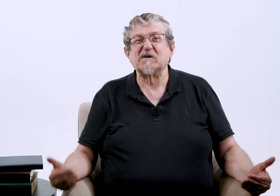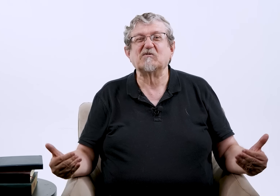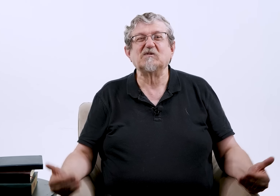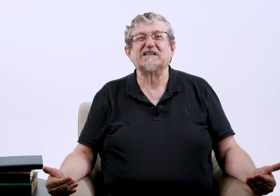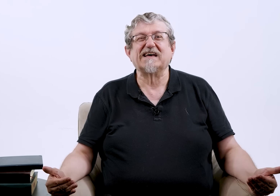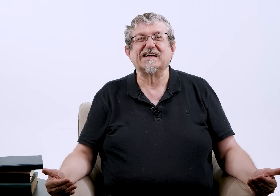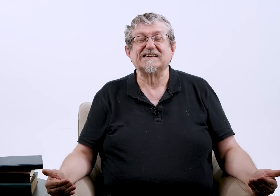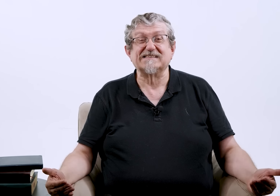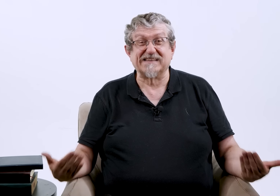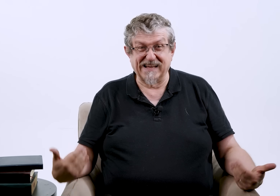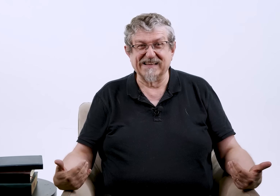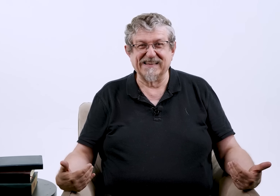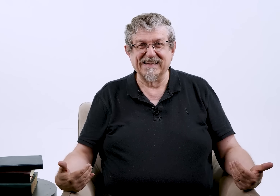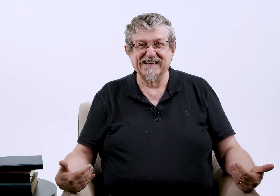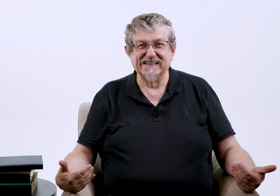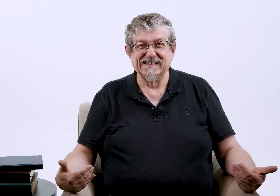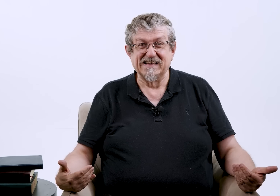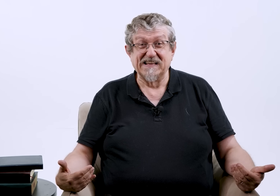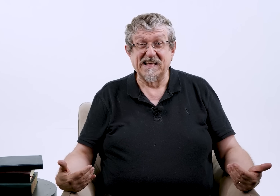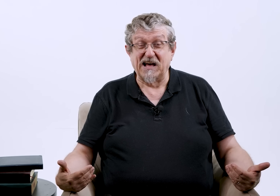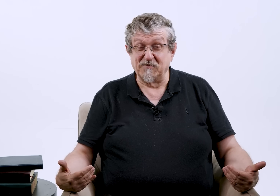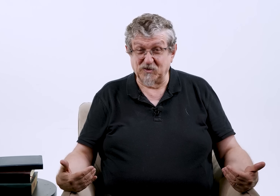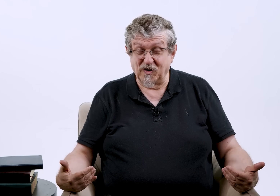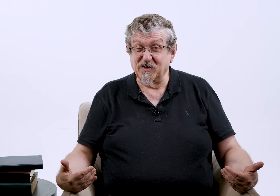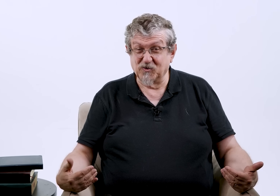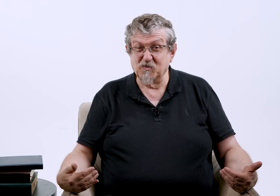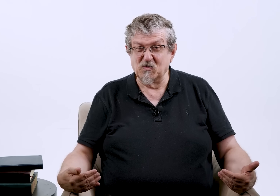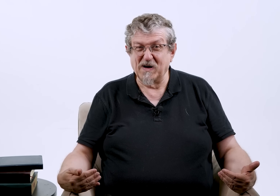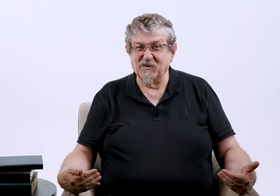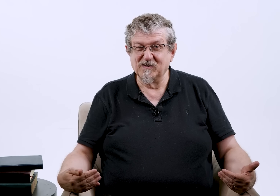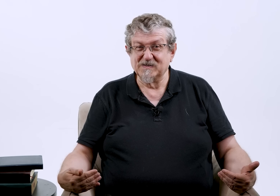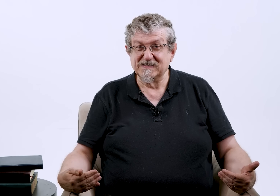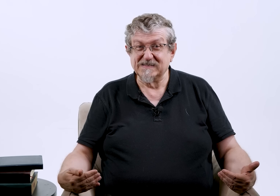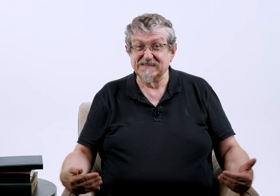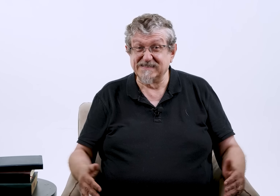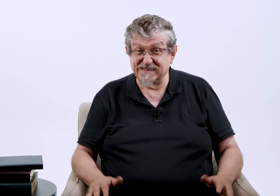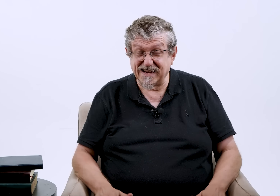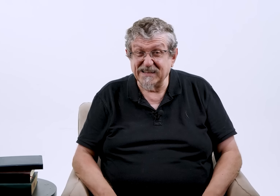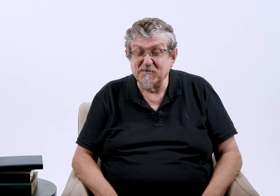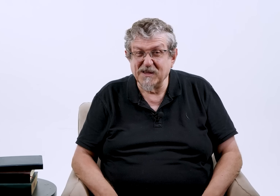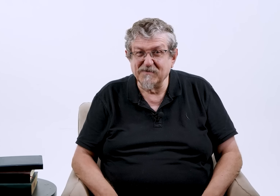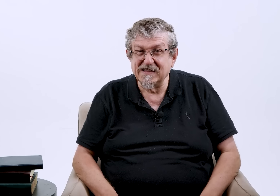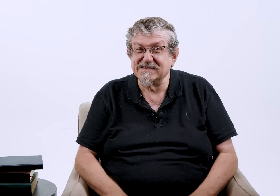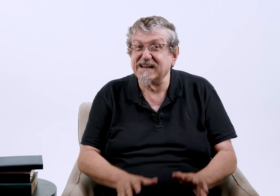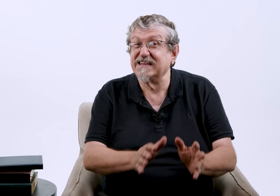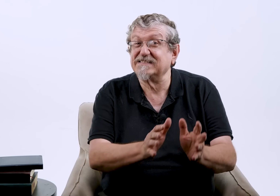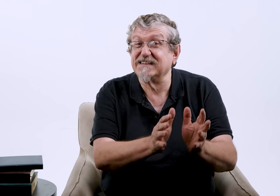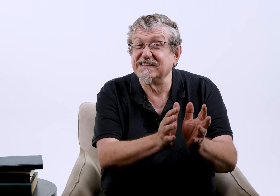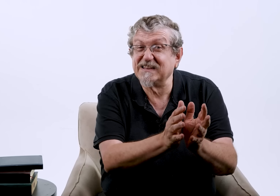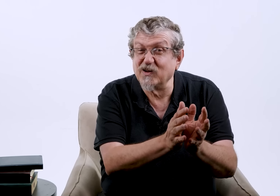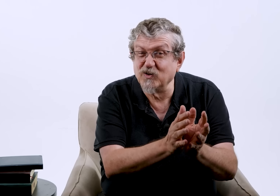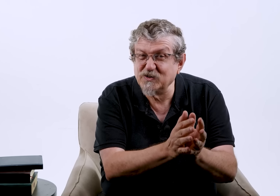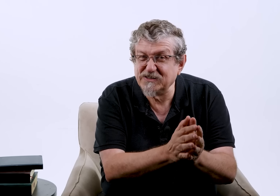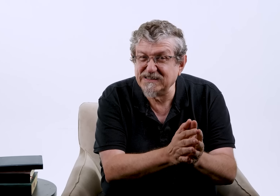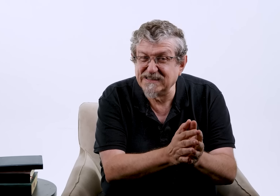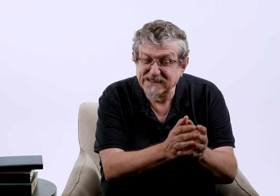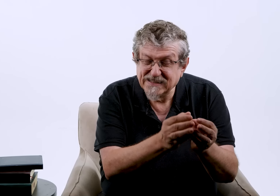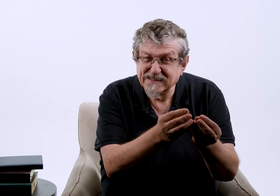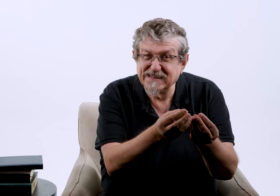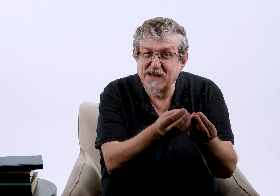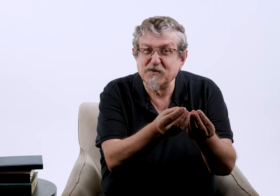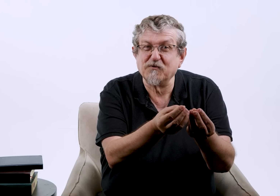a pergunta é, será que a vitória sobre o mal estará na minha vida? Será que essa